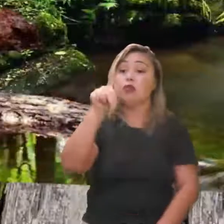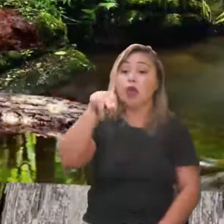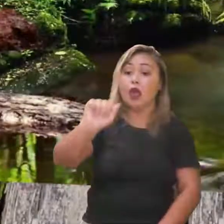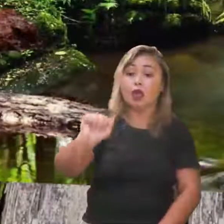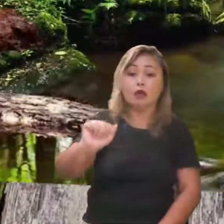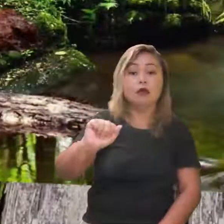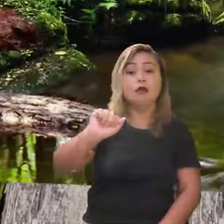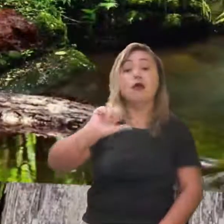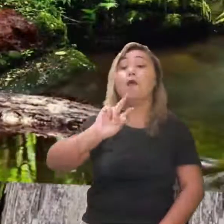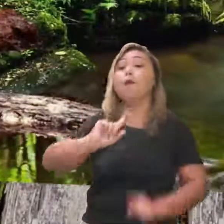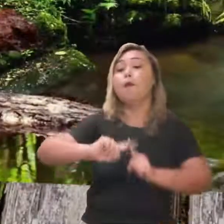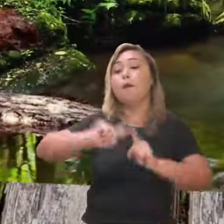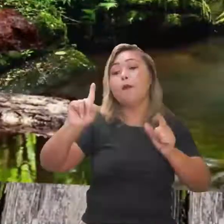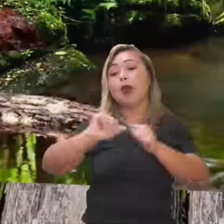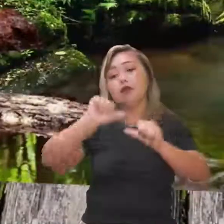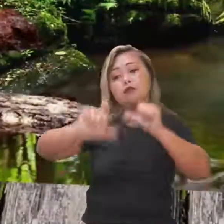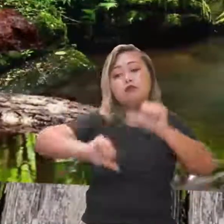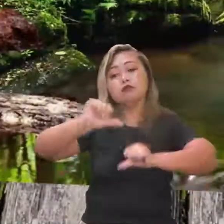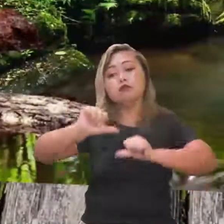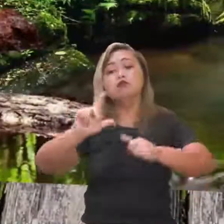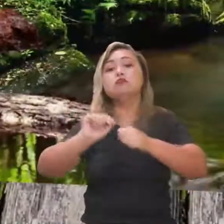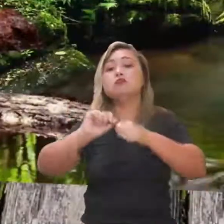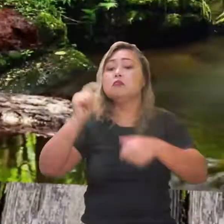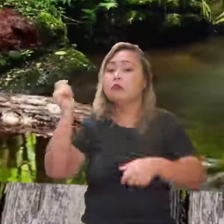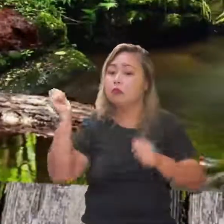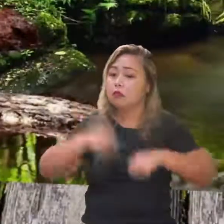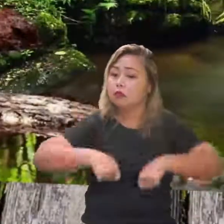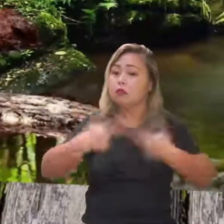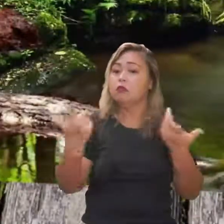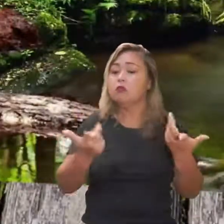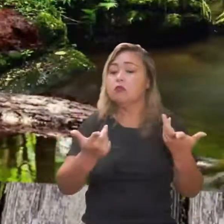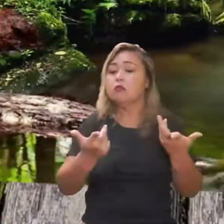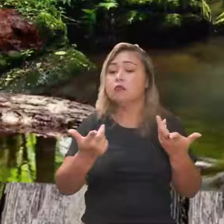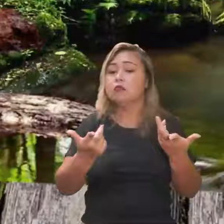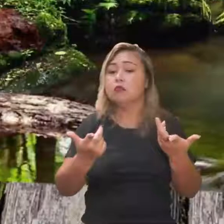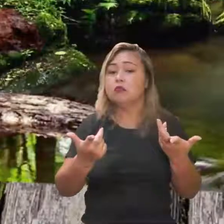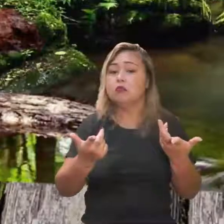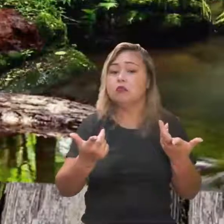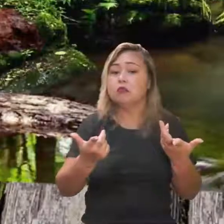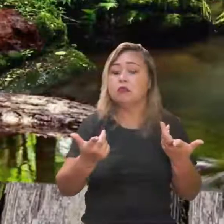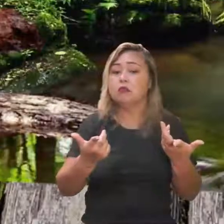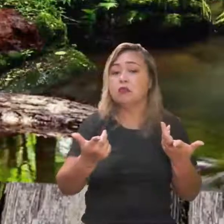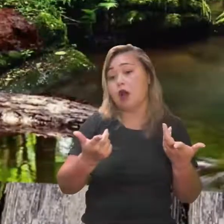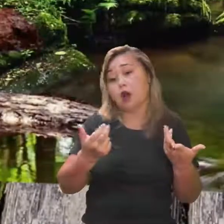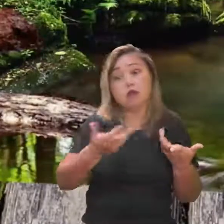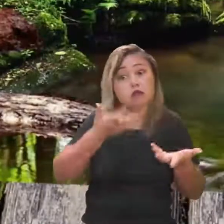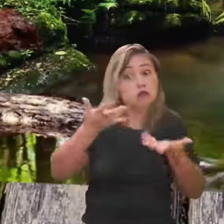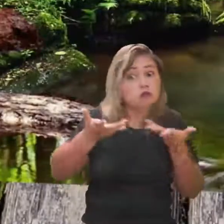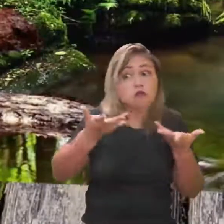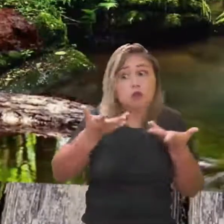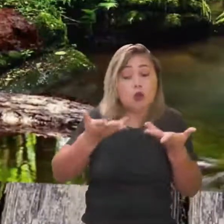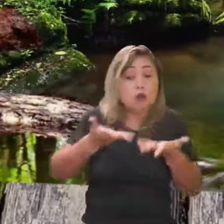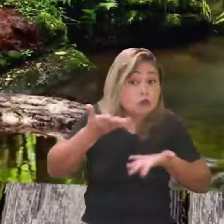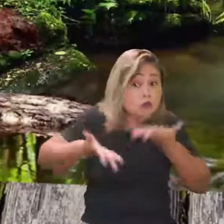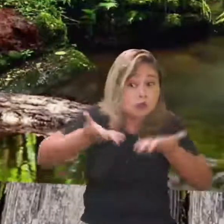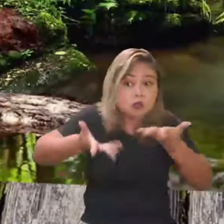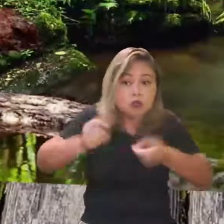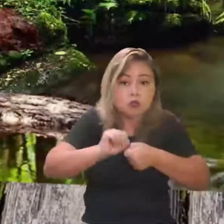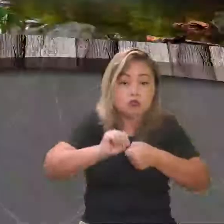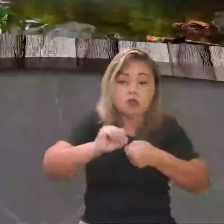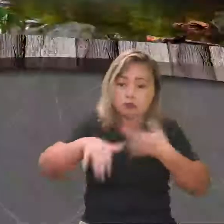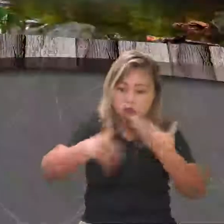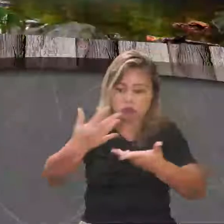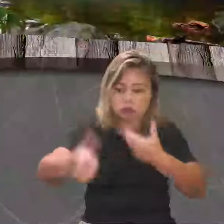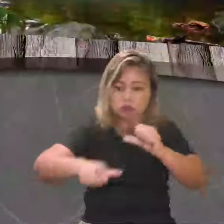Mas essas modificações poderiam afetar também, causando ou provocando ou estimulando